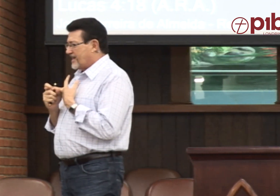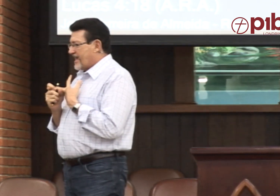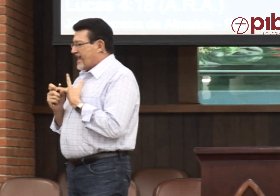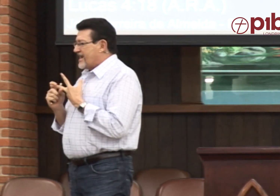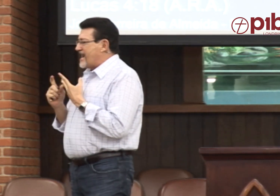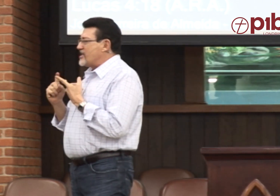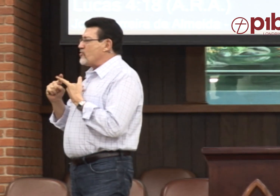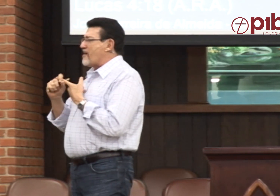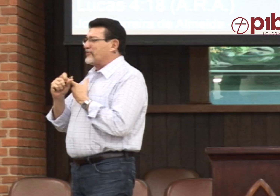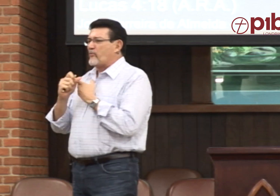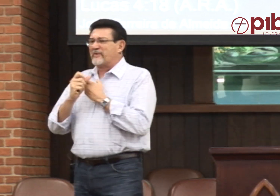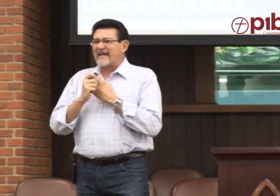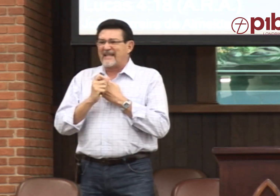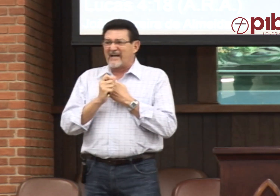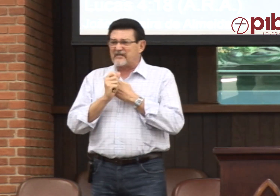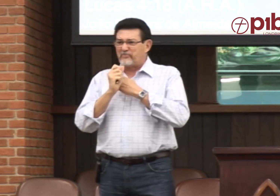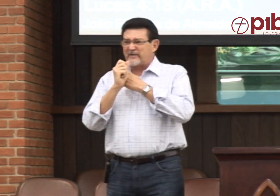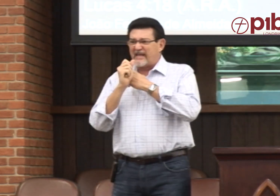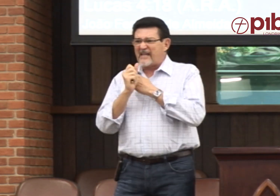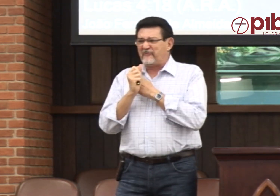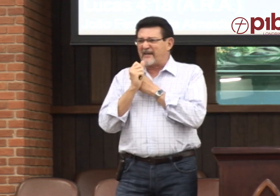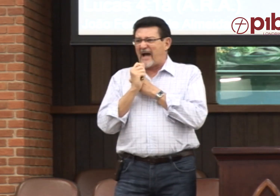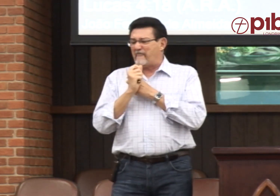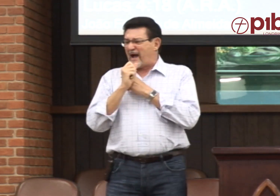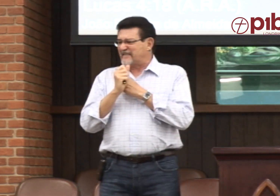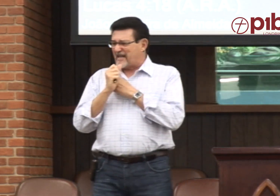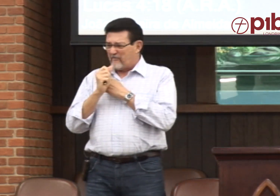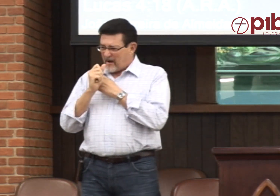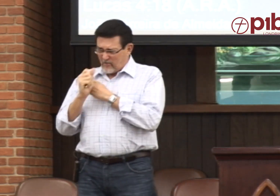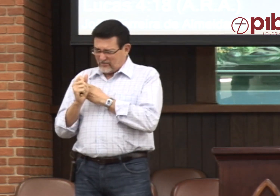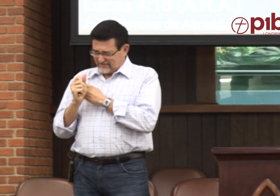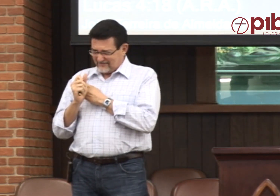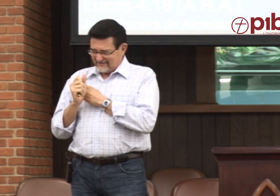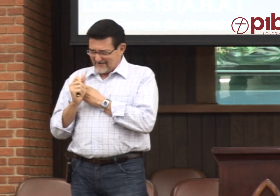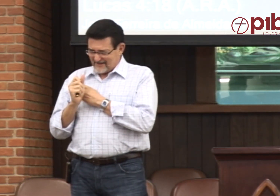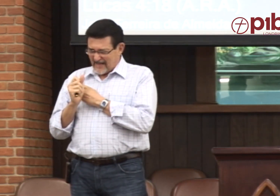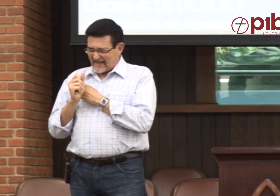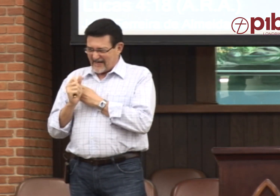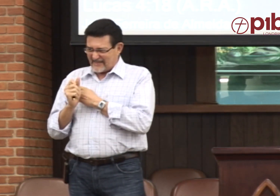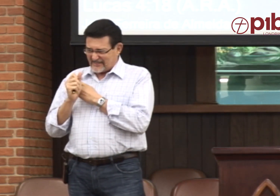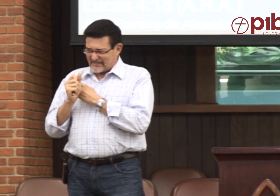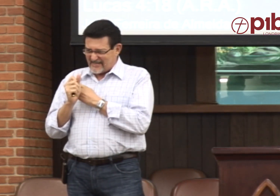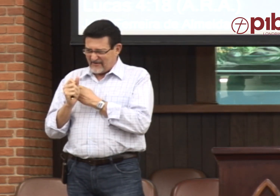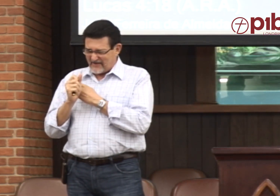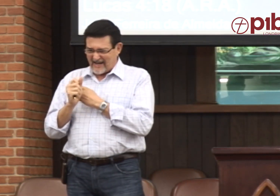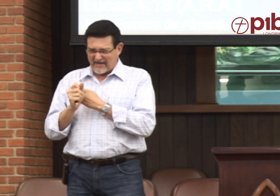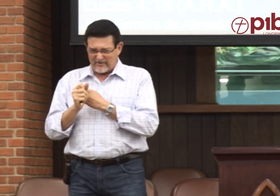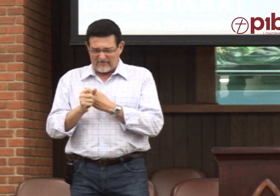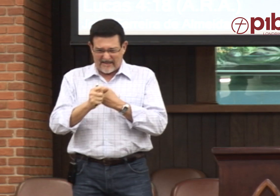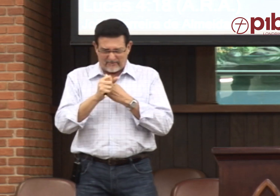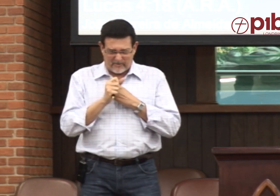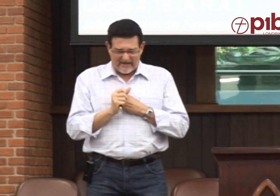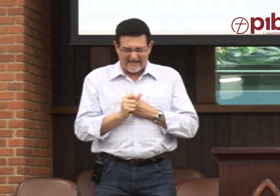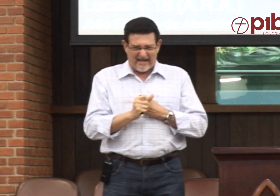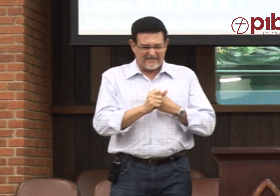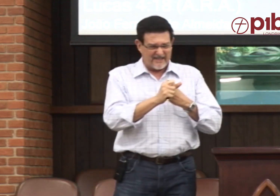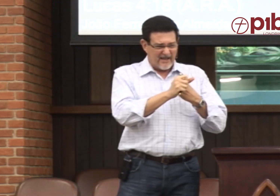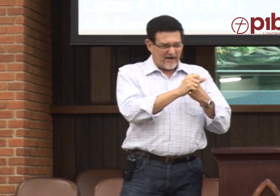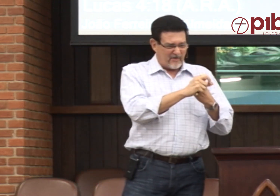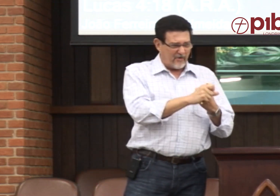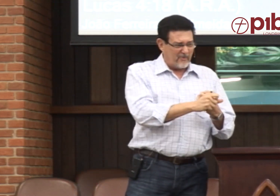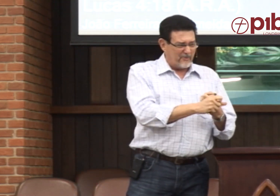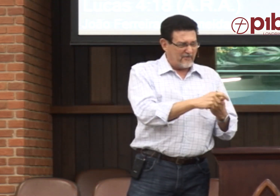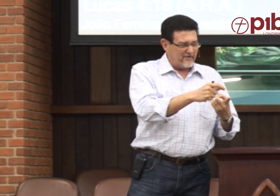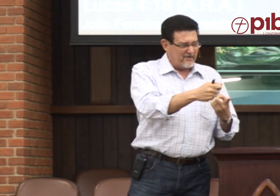Jubileu nenhuma propriedade poderia ficar mais na mão daquele que tinha ficado com a propriedade